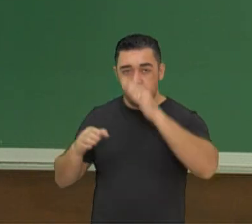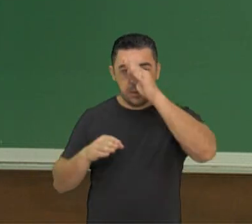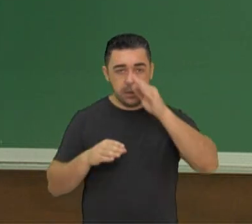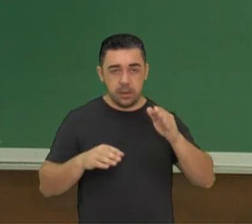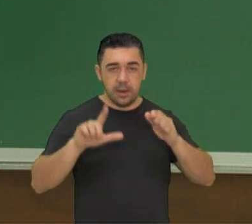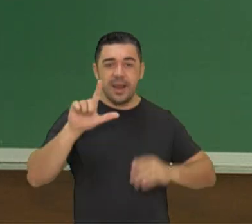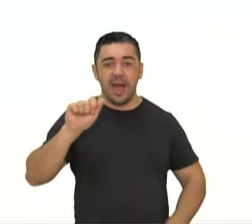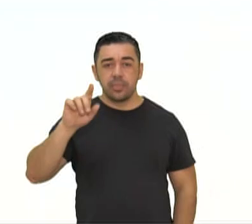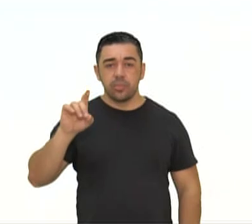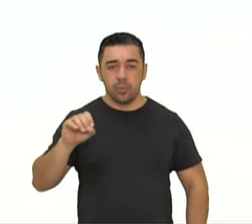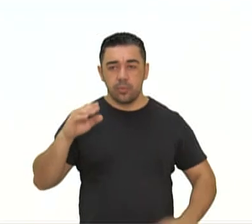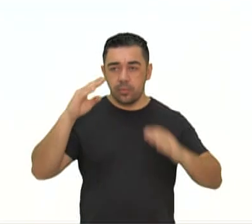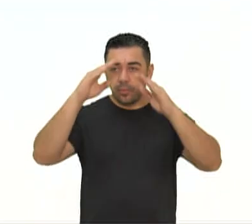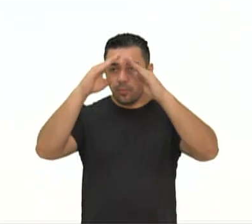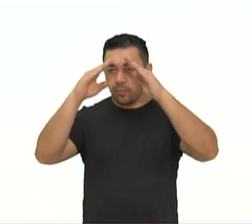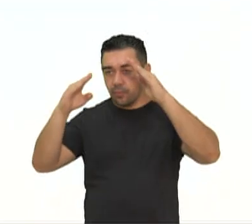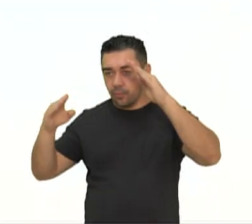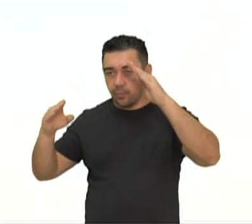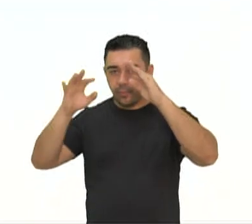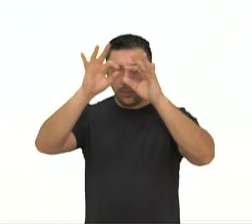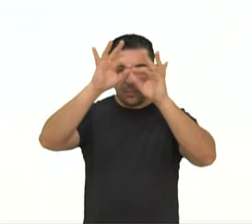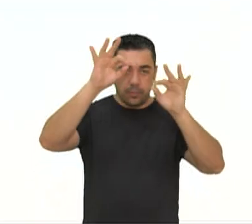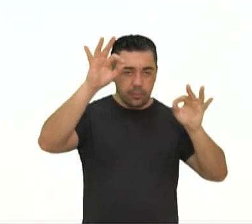segmento de reta que une o vértice,